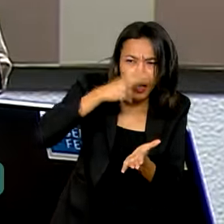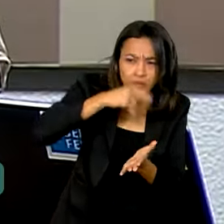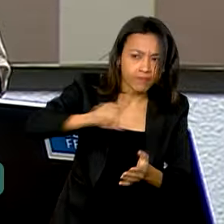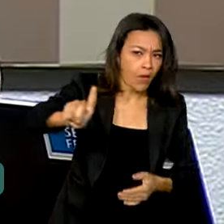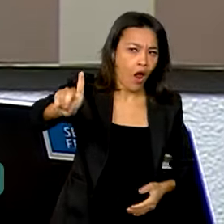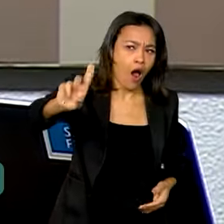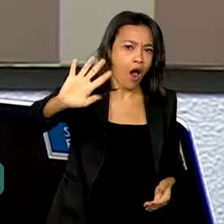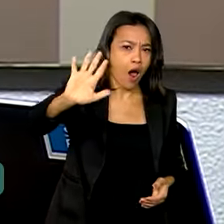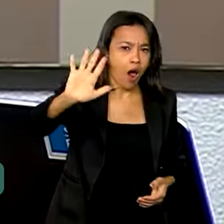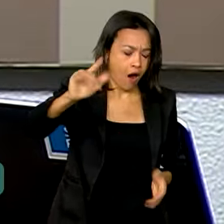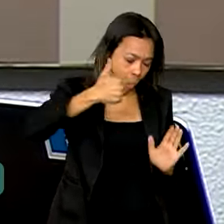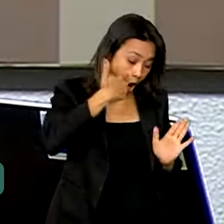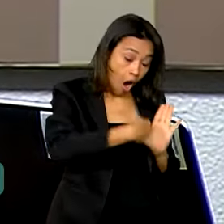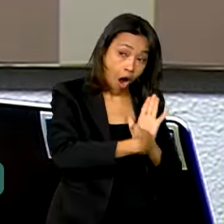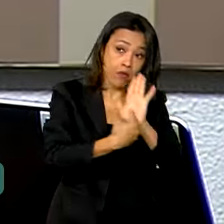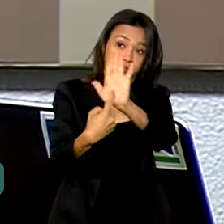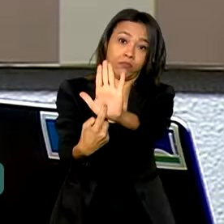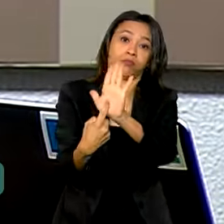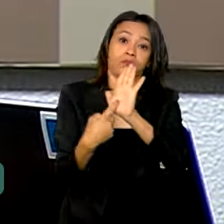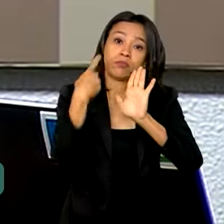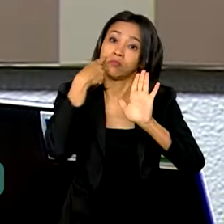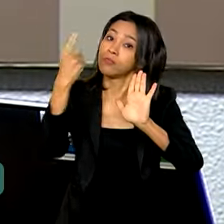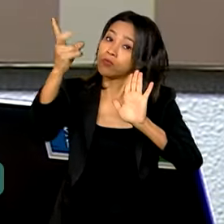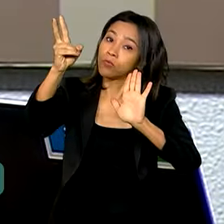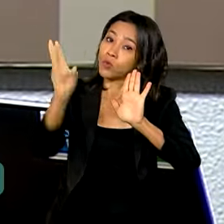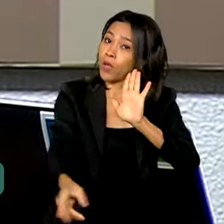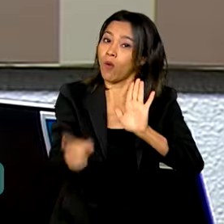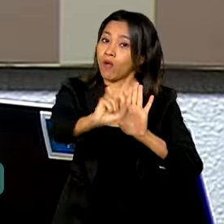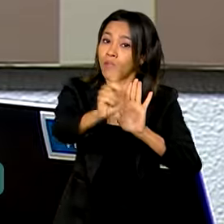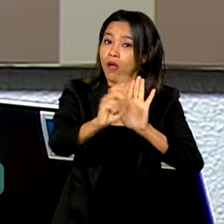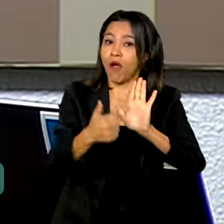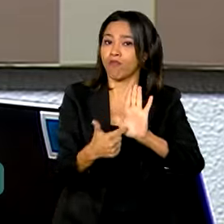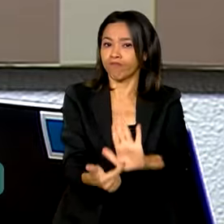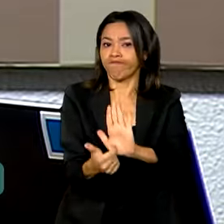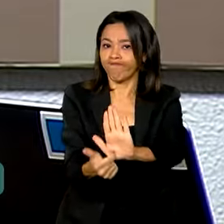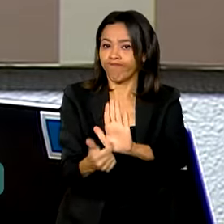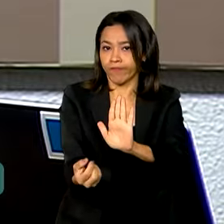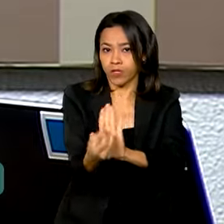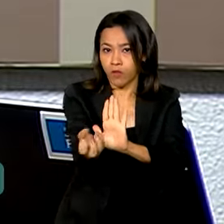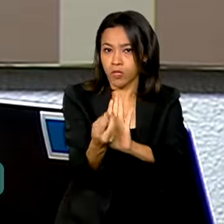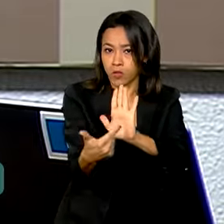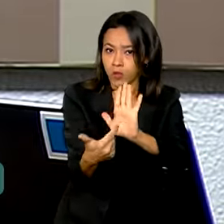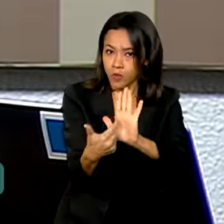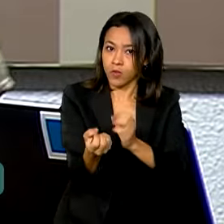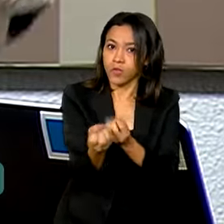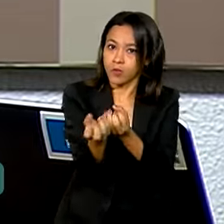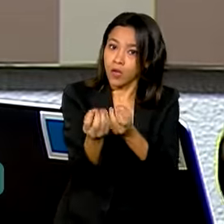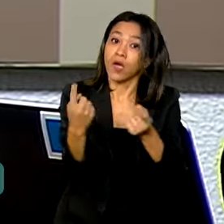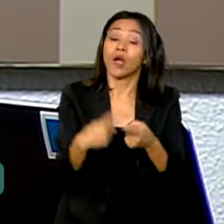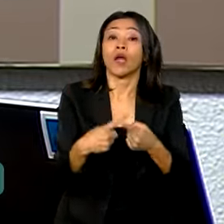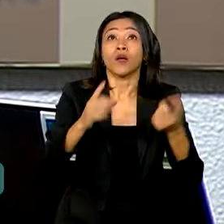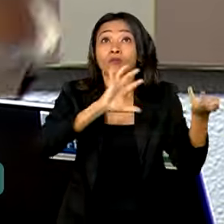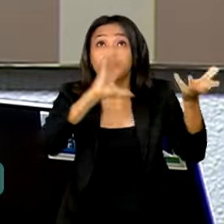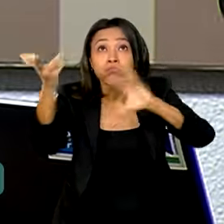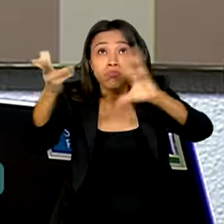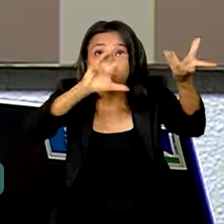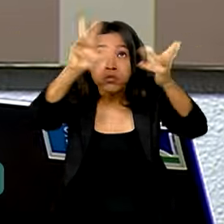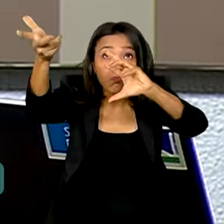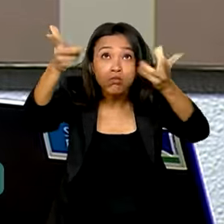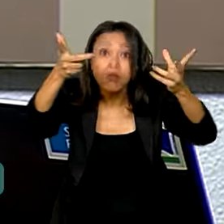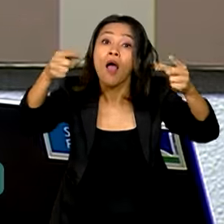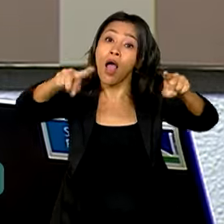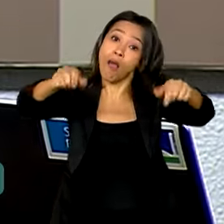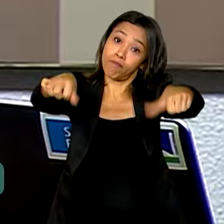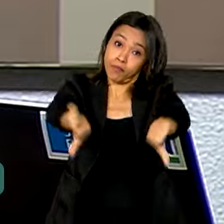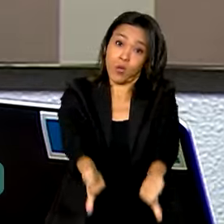os dados para que as pessoas possam ver que não é a mesma coisa. A situação meteorológica e climática é incomparavelmente